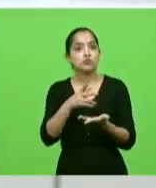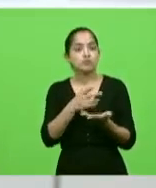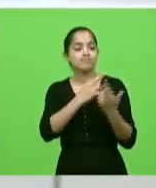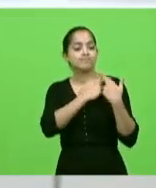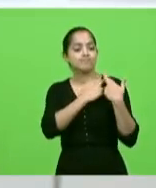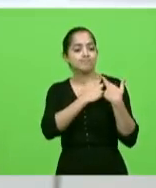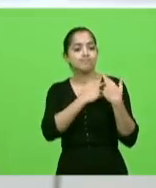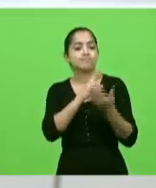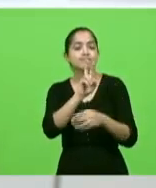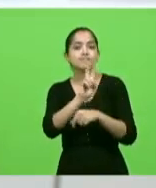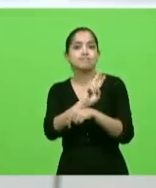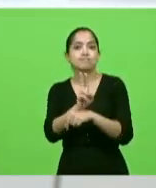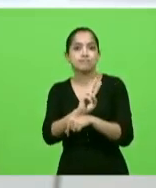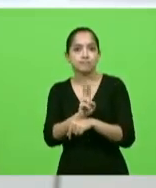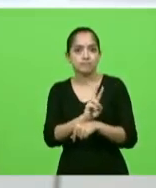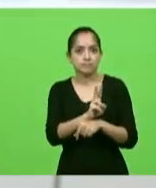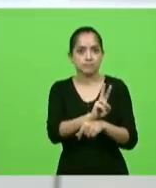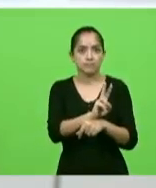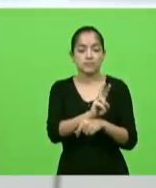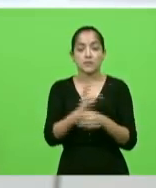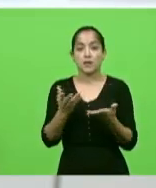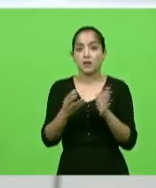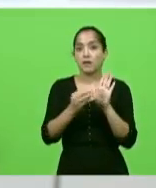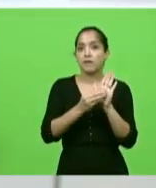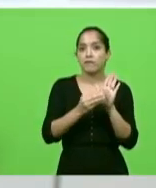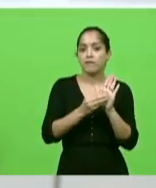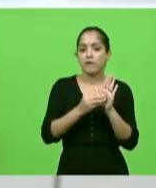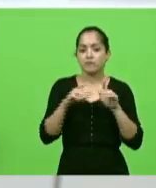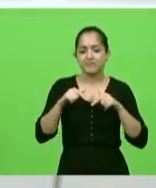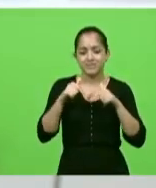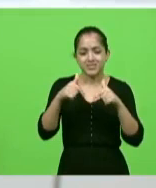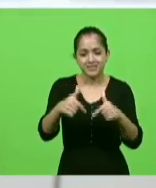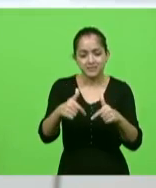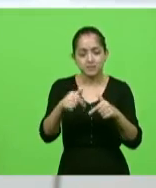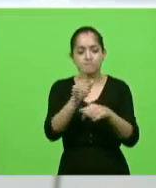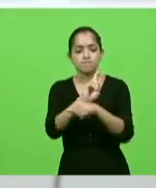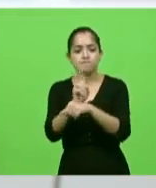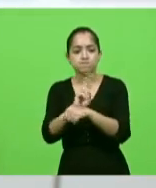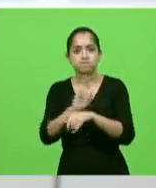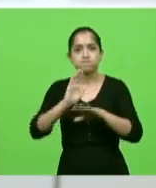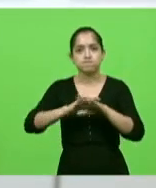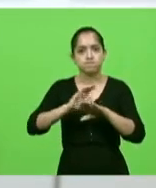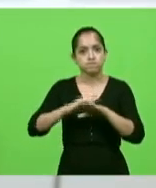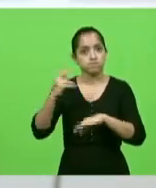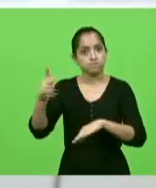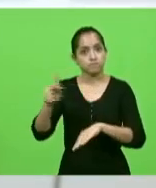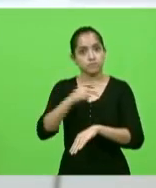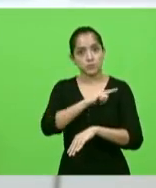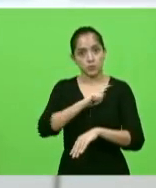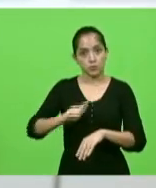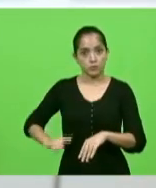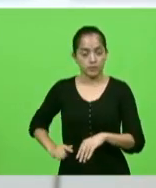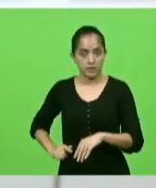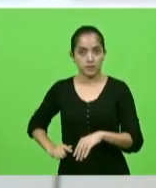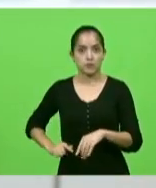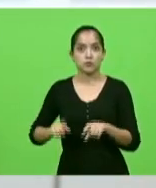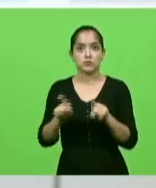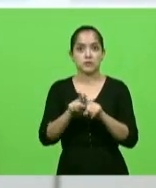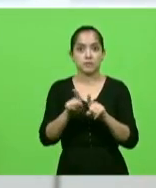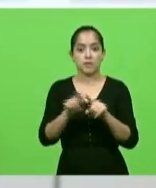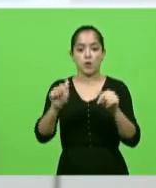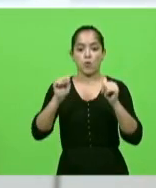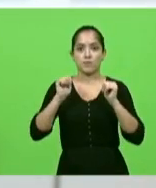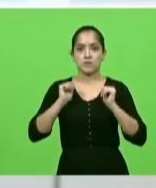fiscalizar aqui a falta de ação fiscalizatória o parte do governador omissão